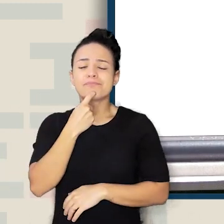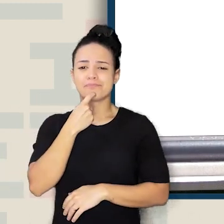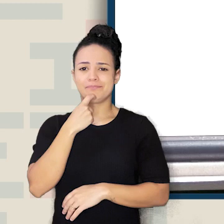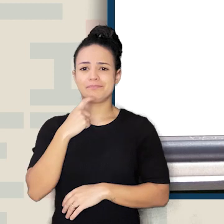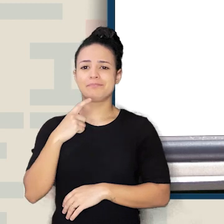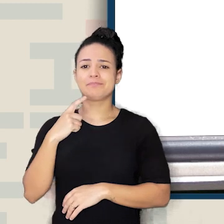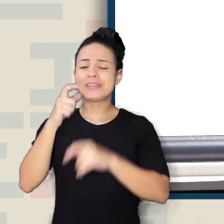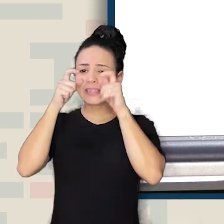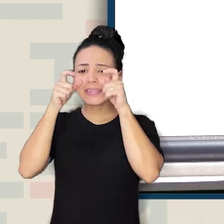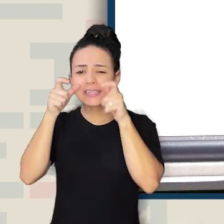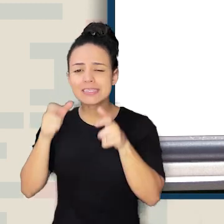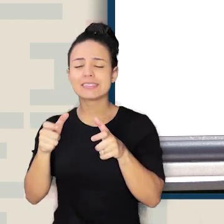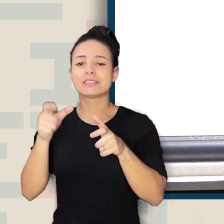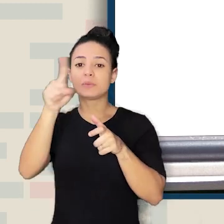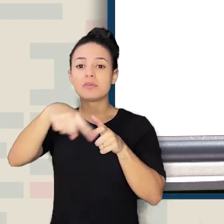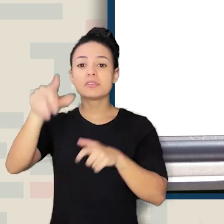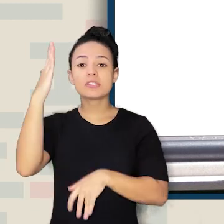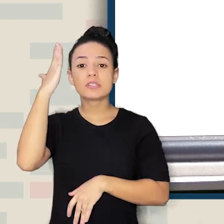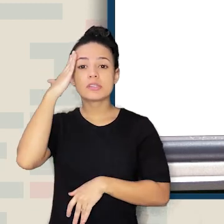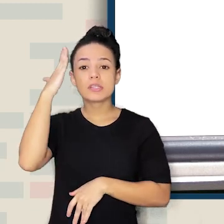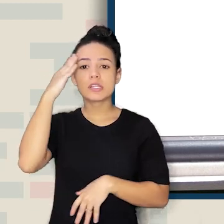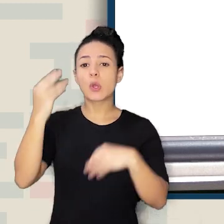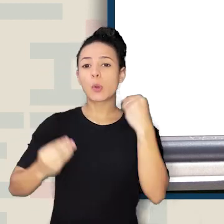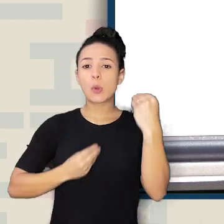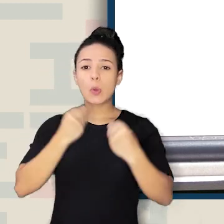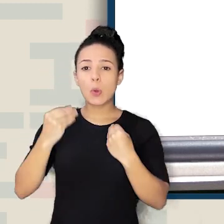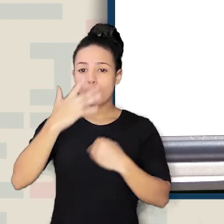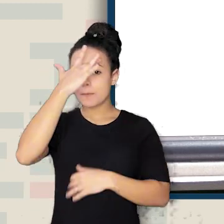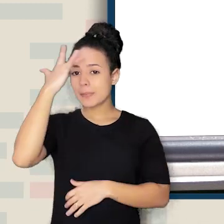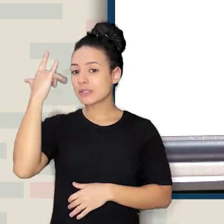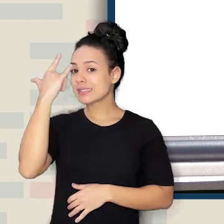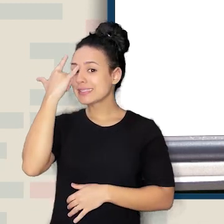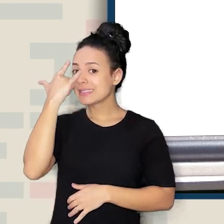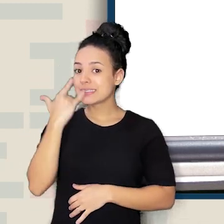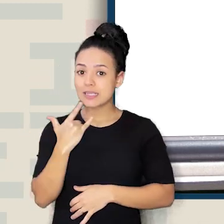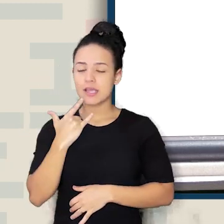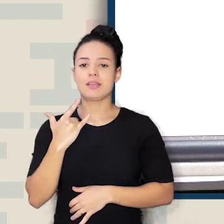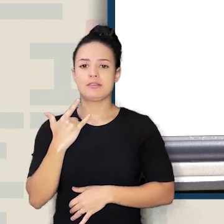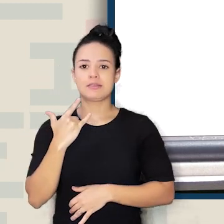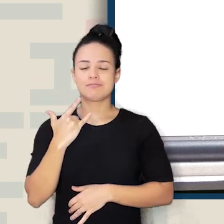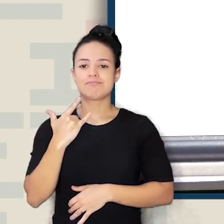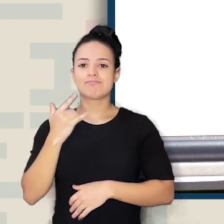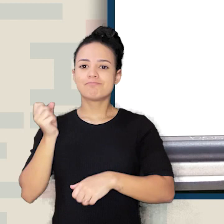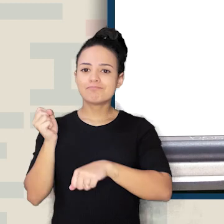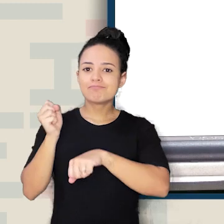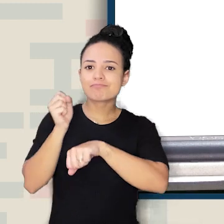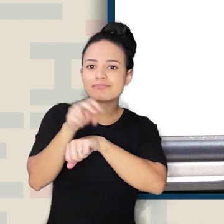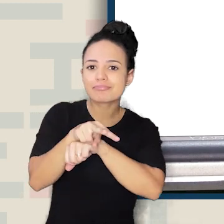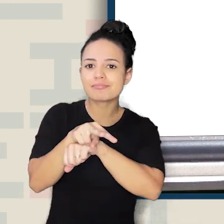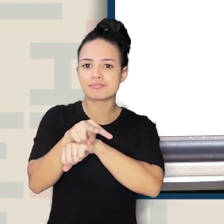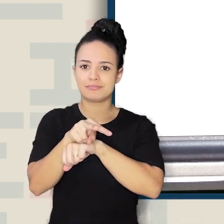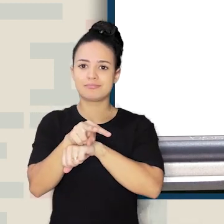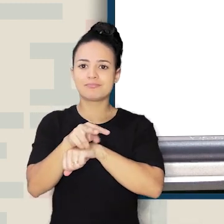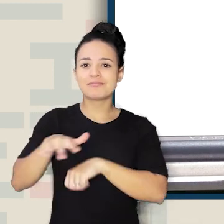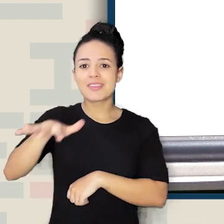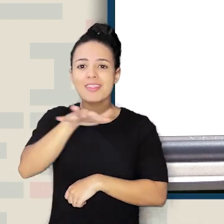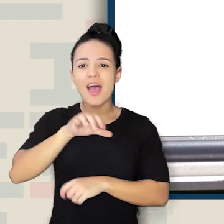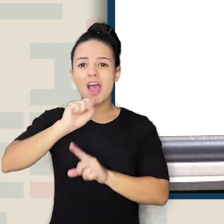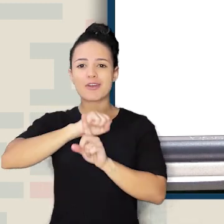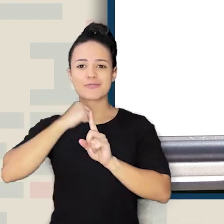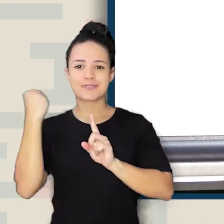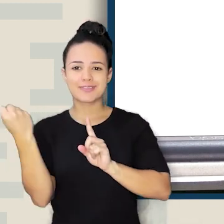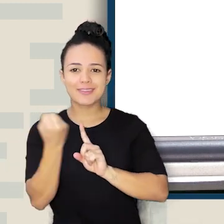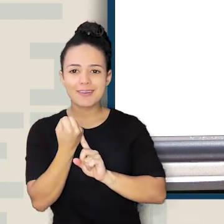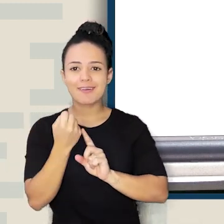muito interessante, para vocês entenderem um pouquinho de como a pessoa com deficiência visual se porta no meio, na sociedade